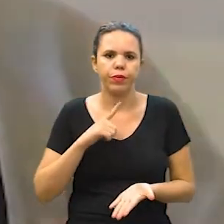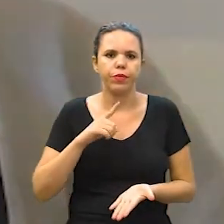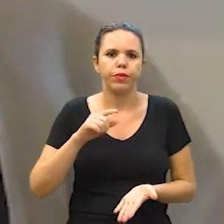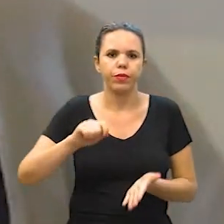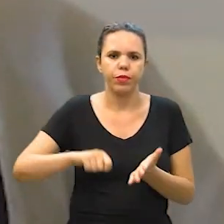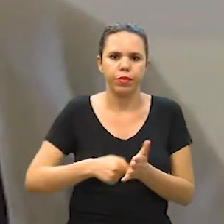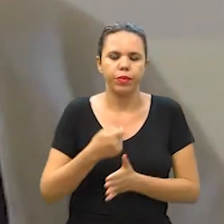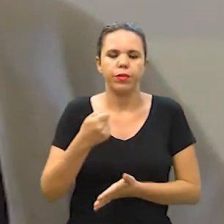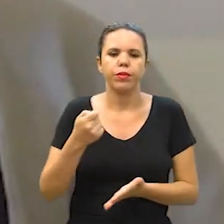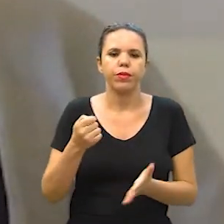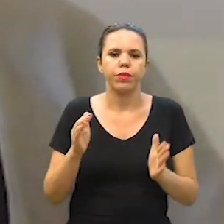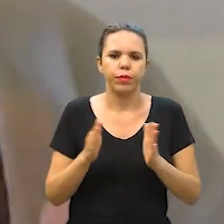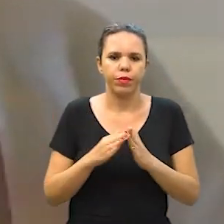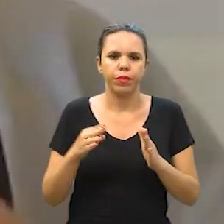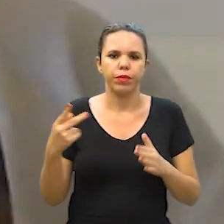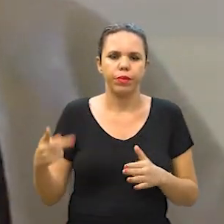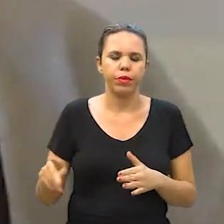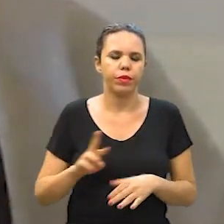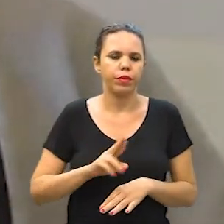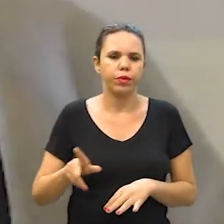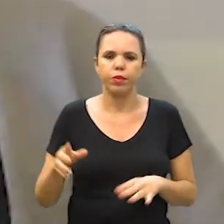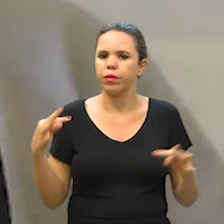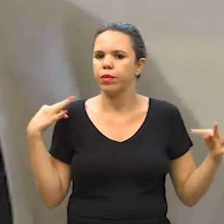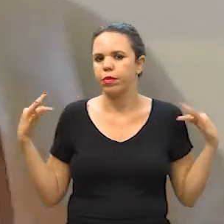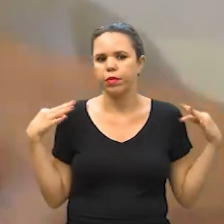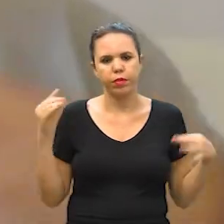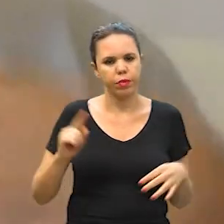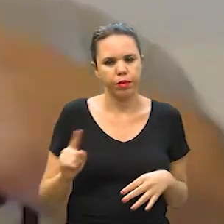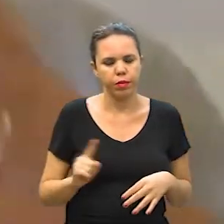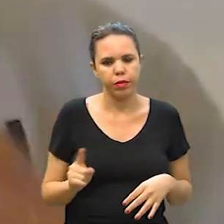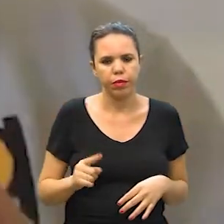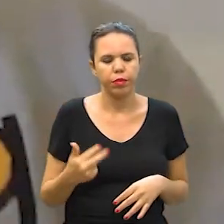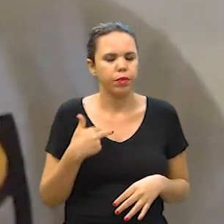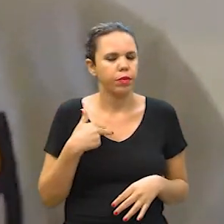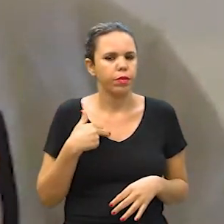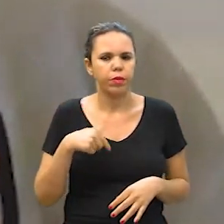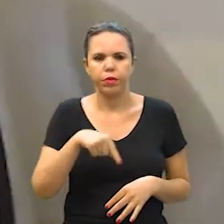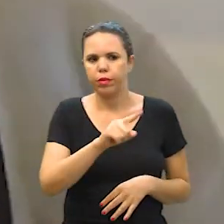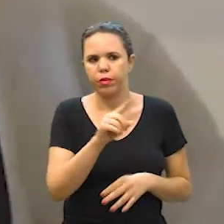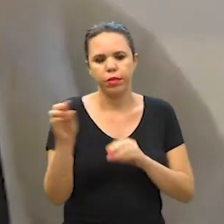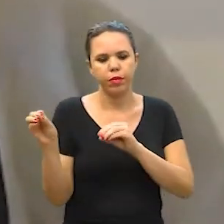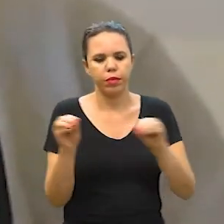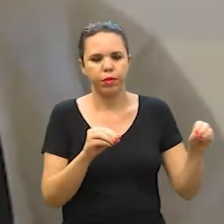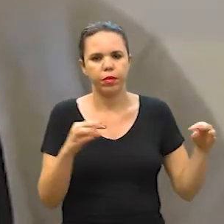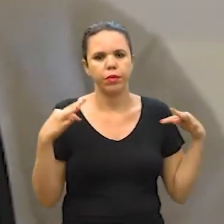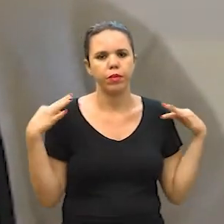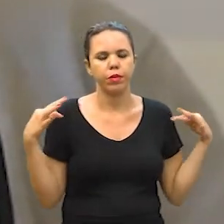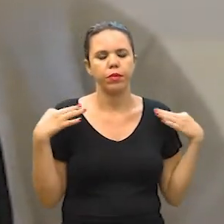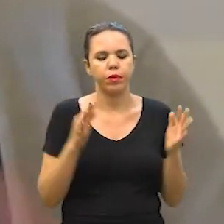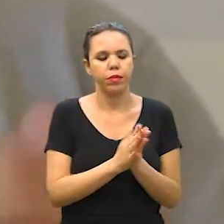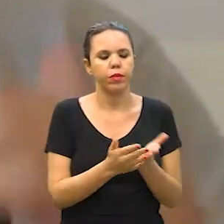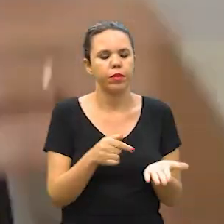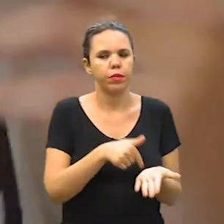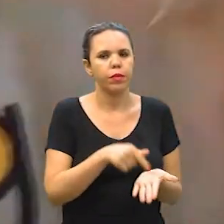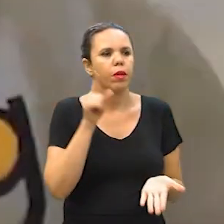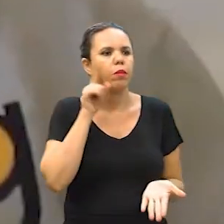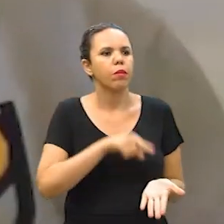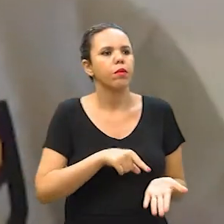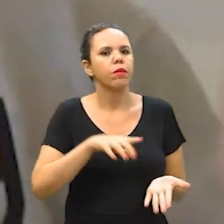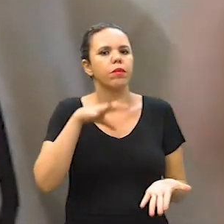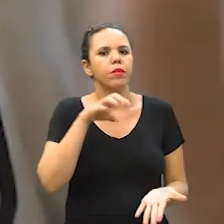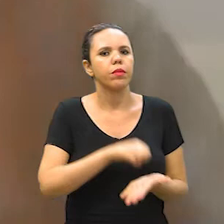visto de residente, não são turistas. Nós não podemos ir como turistas para os Estados Unidos